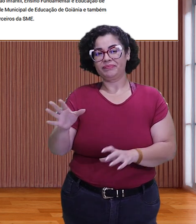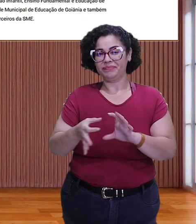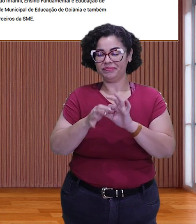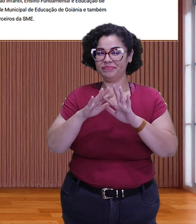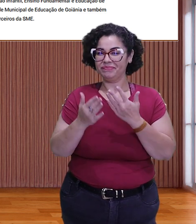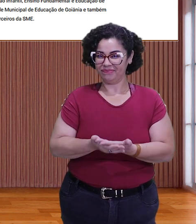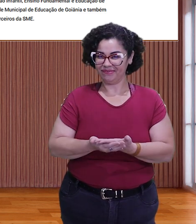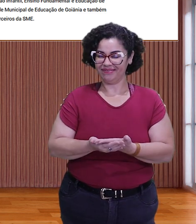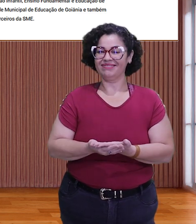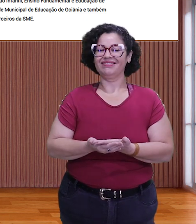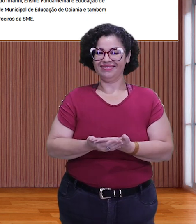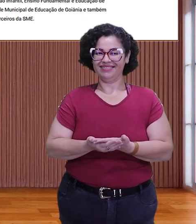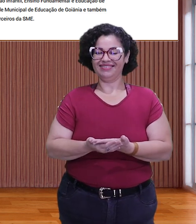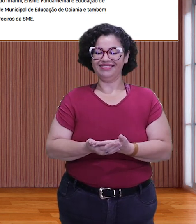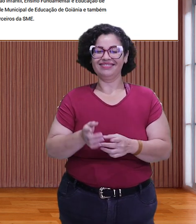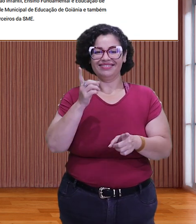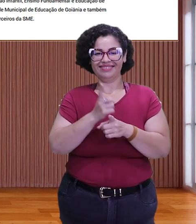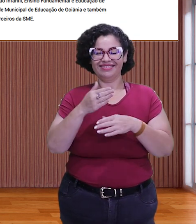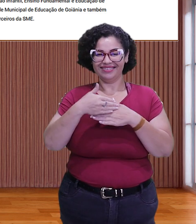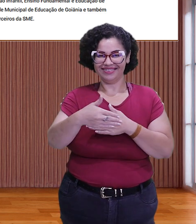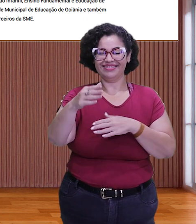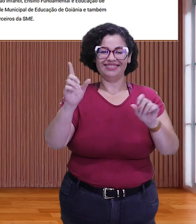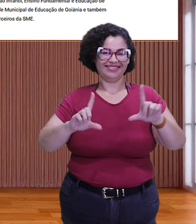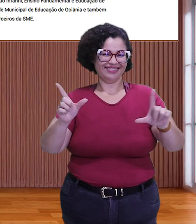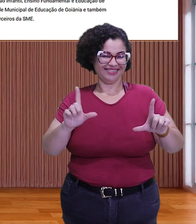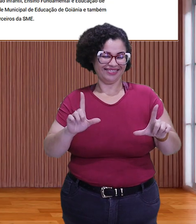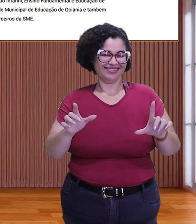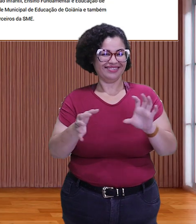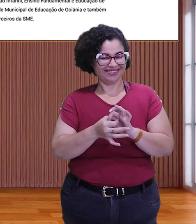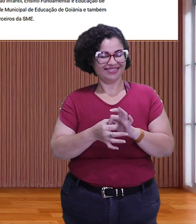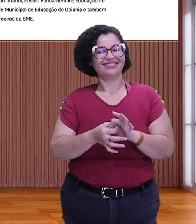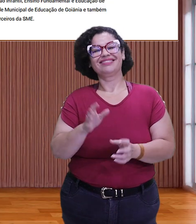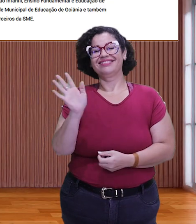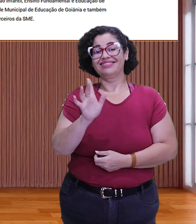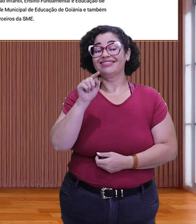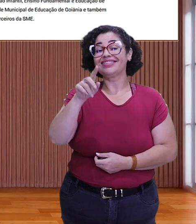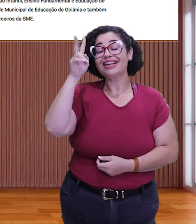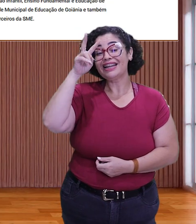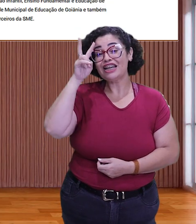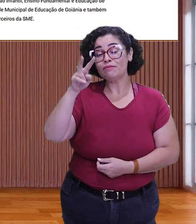www.sme.goiania.gov.br/Conexão Escola. Nos vemos no próximo programa. Até lá! E